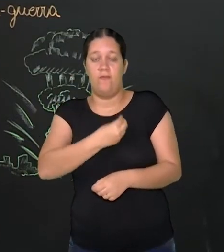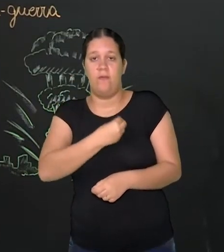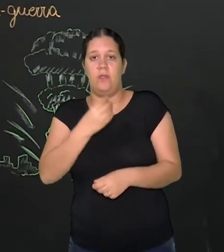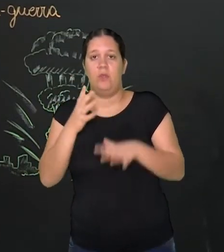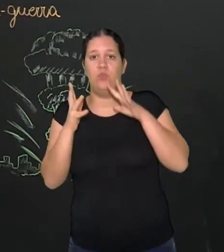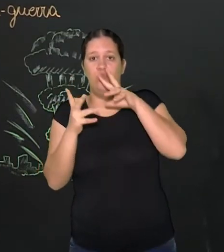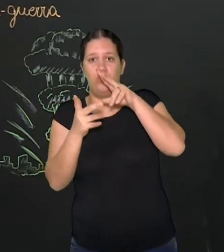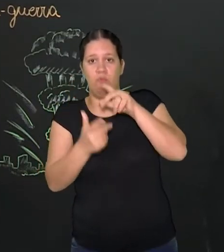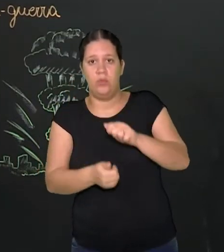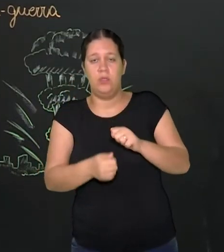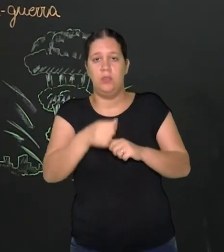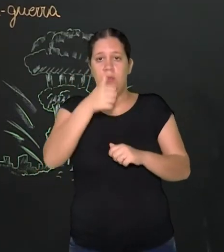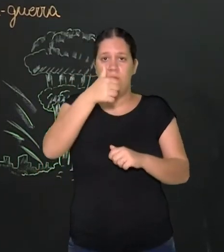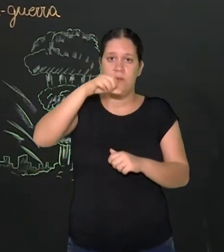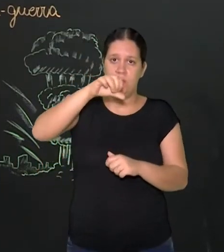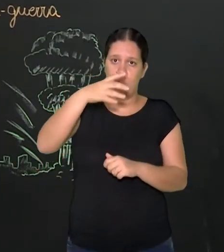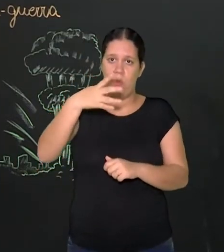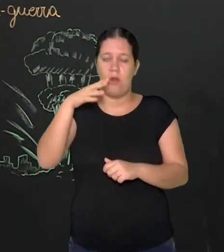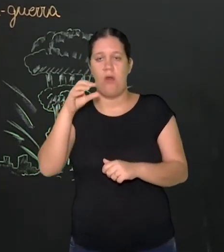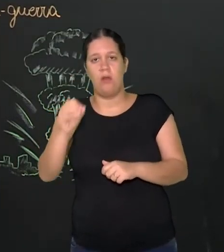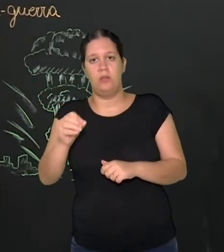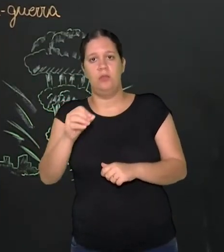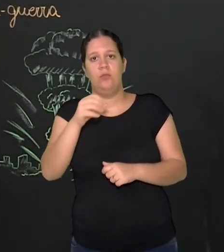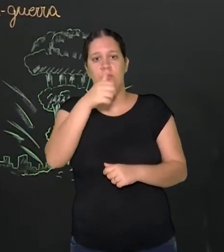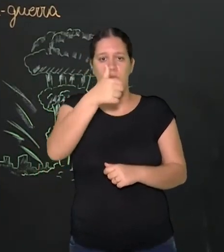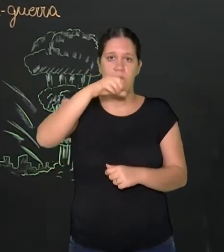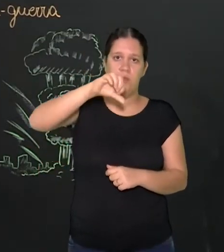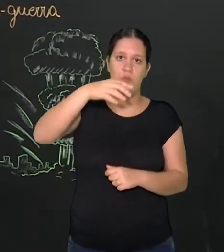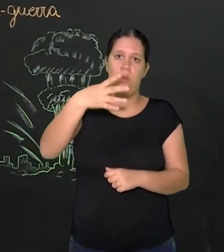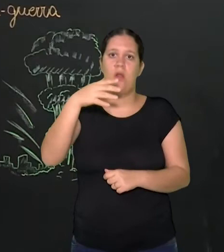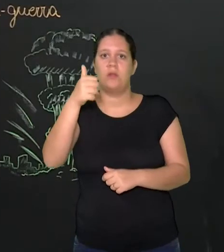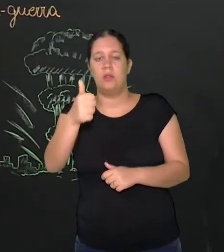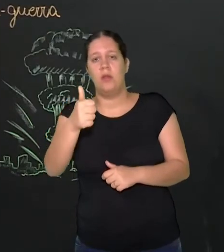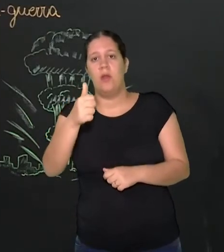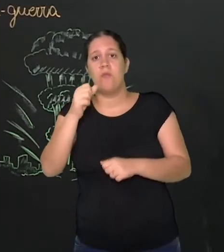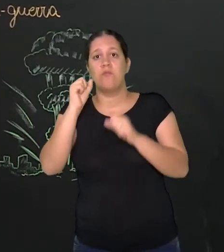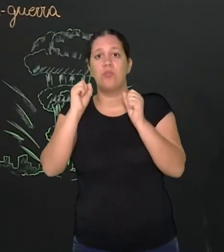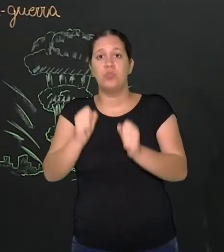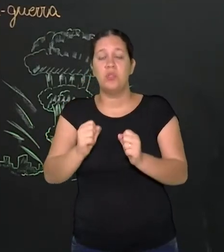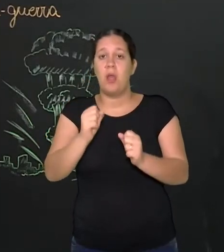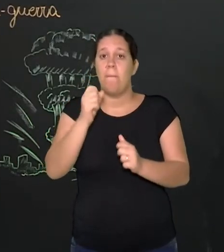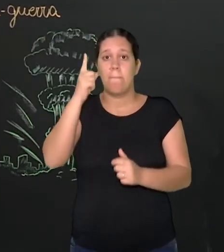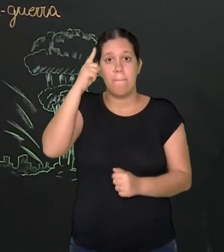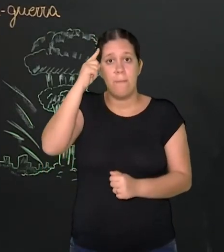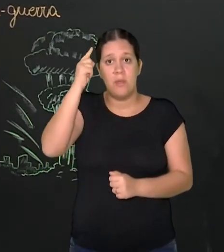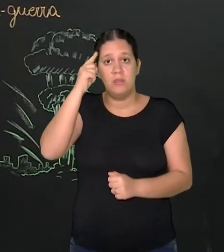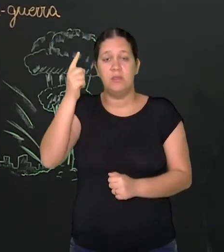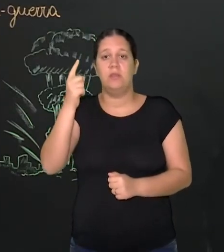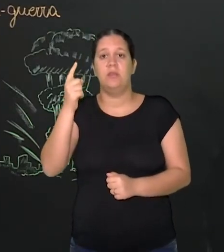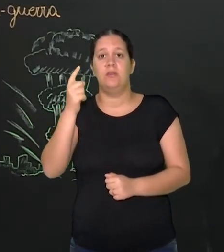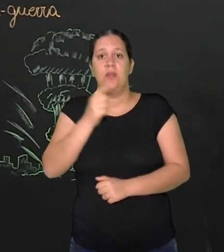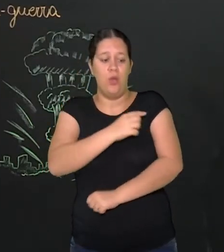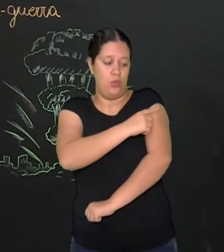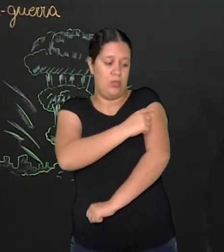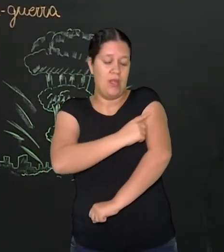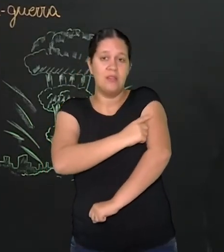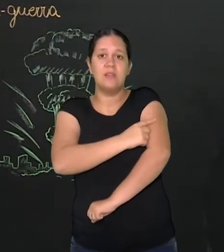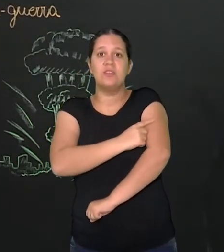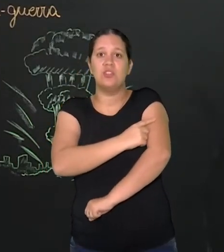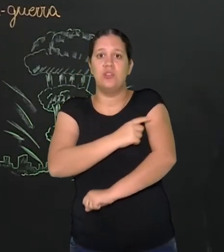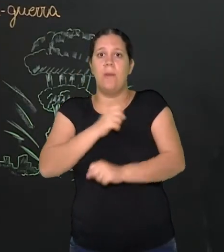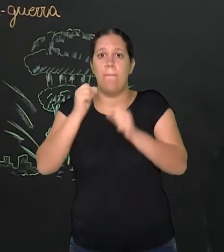lá no fim de 1940 e no início de 1941 podia achar que realmente os